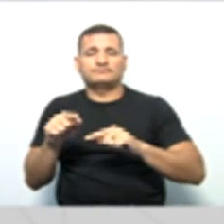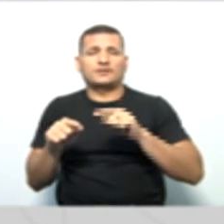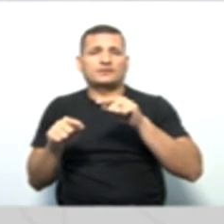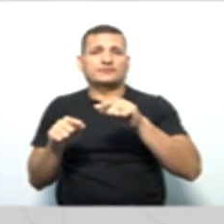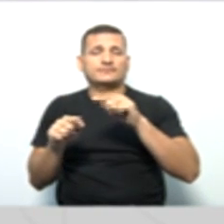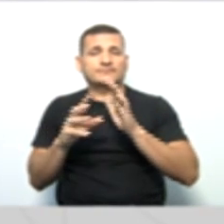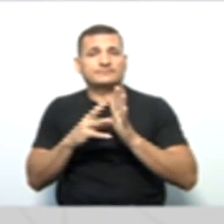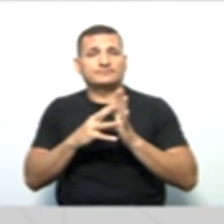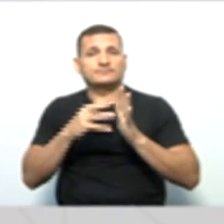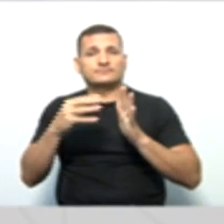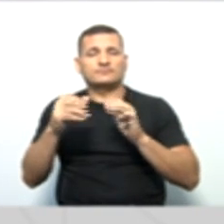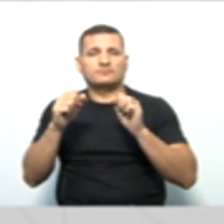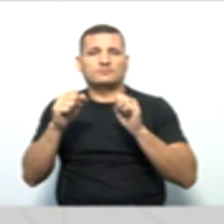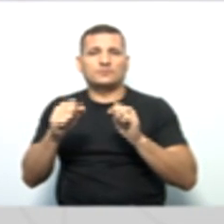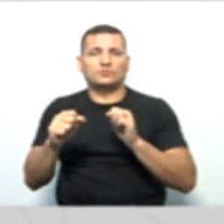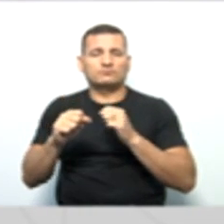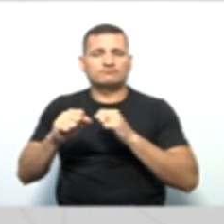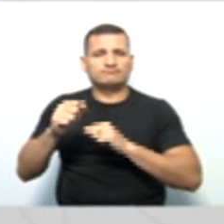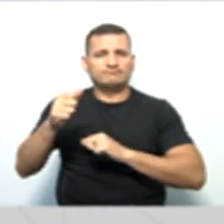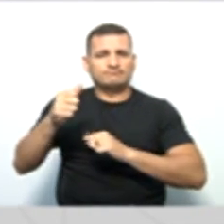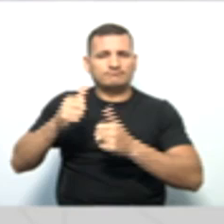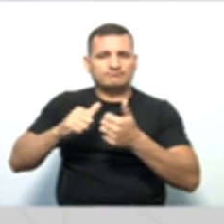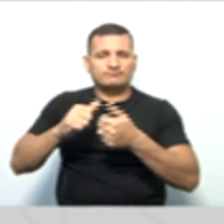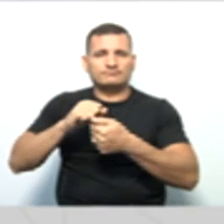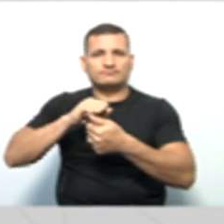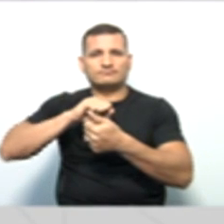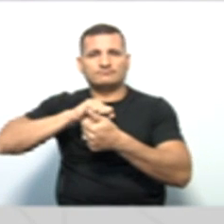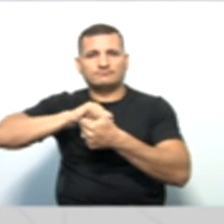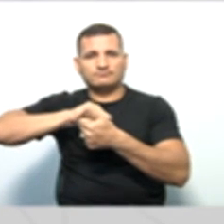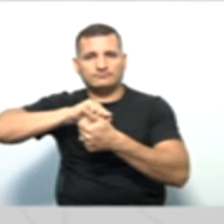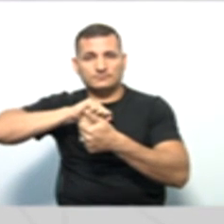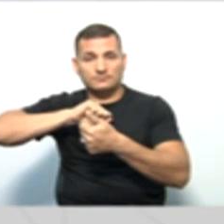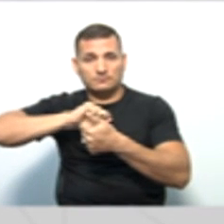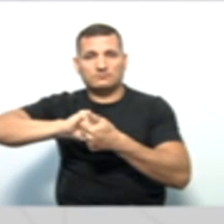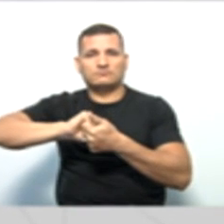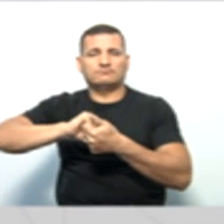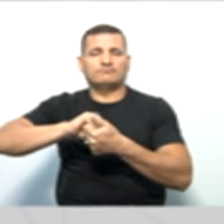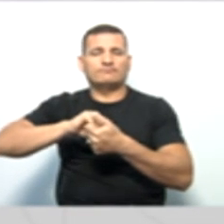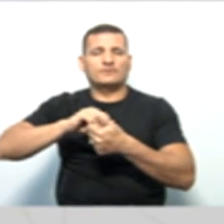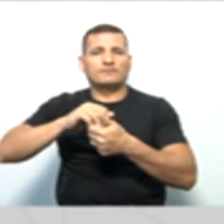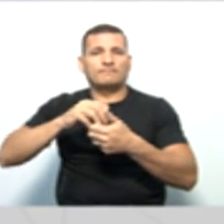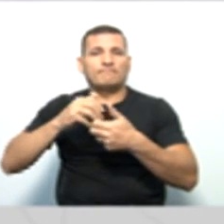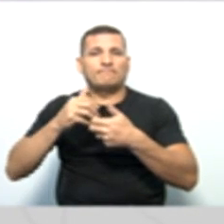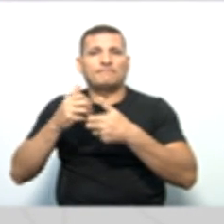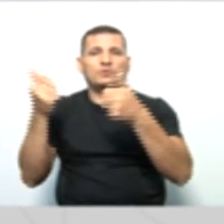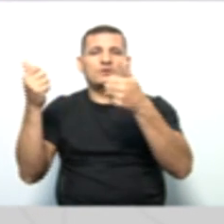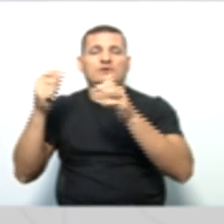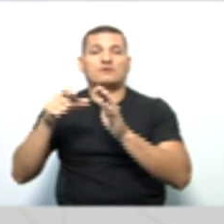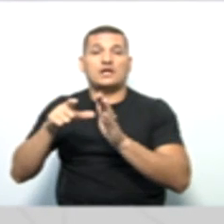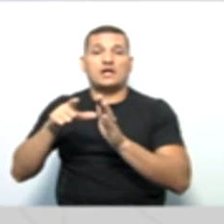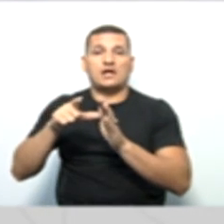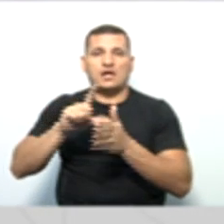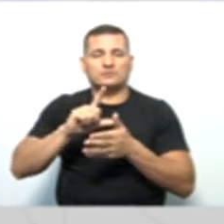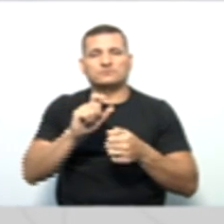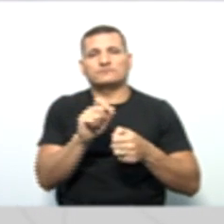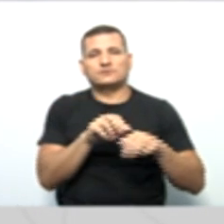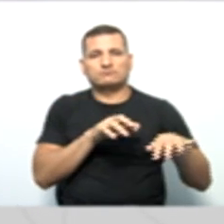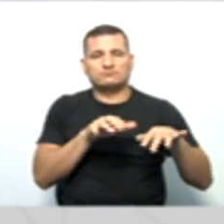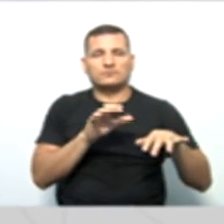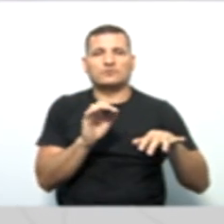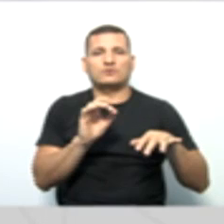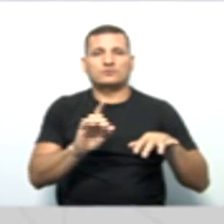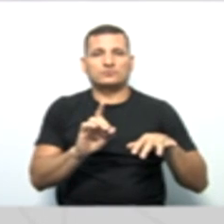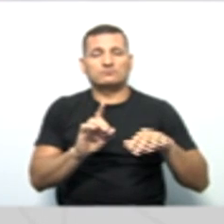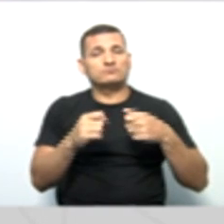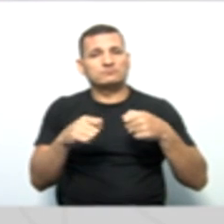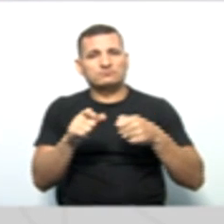pode ser avaliado quanto à qualidade e aperfeiçoado antes que o código seja gerado, testes sejam